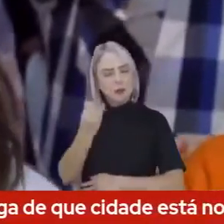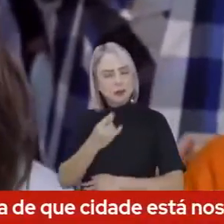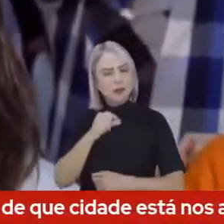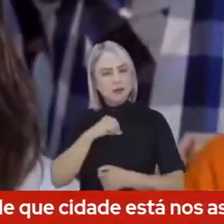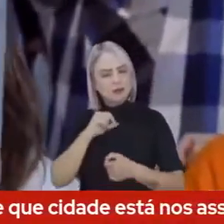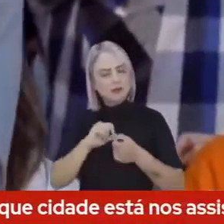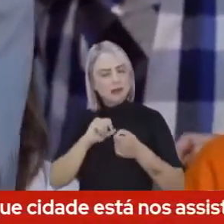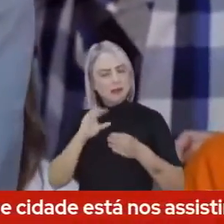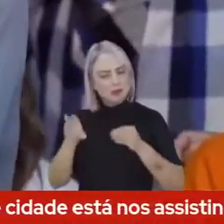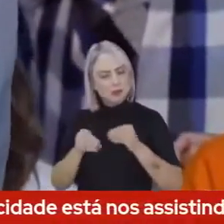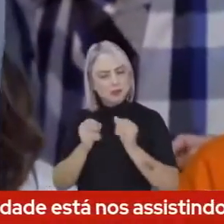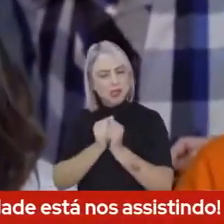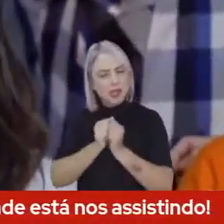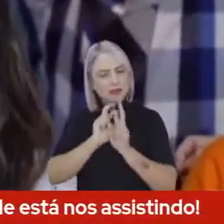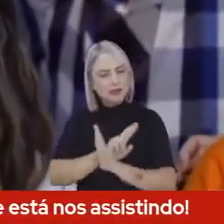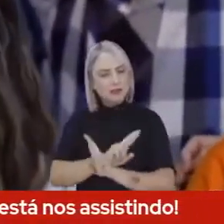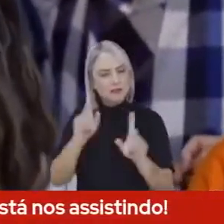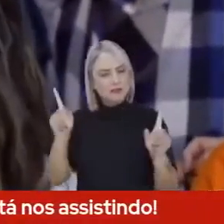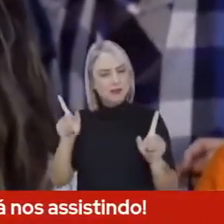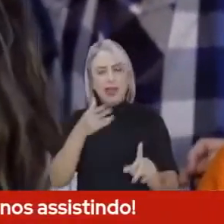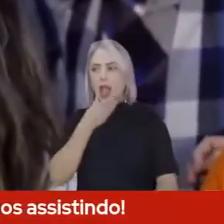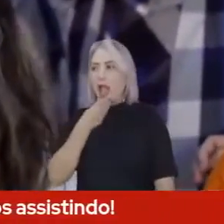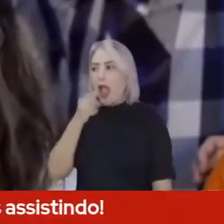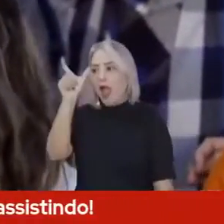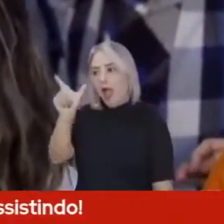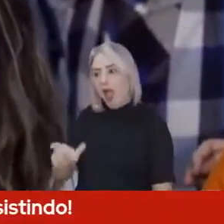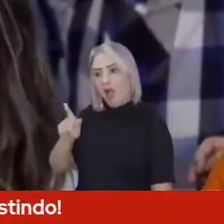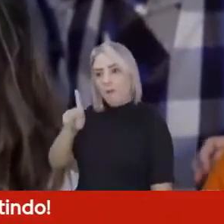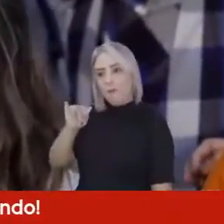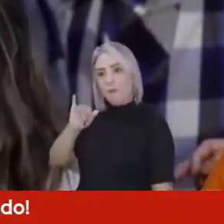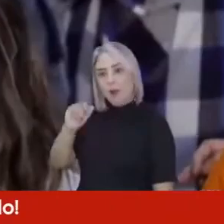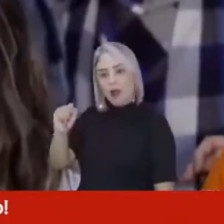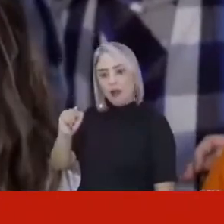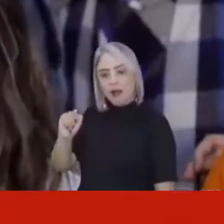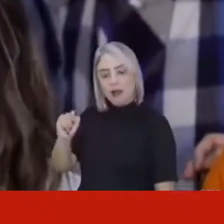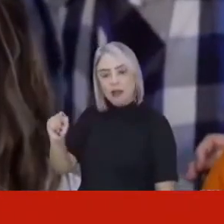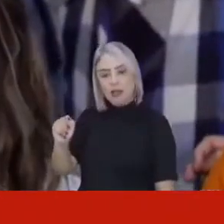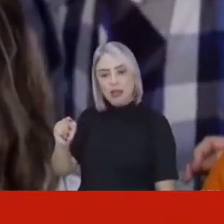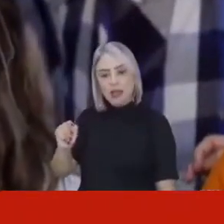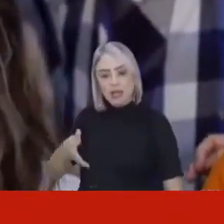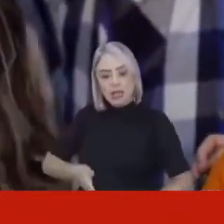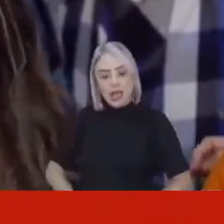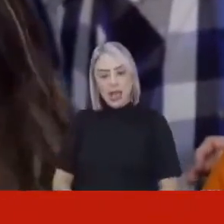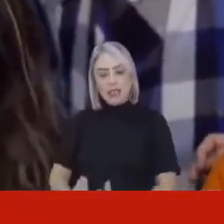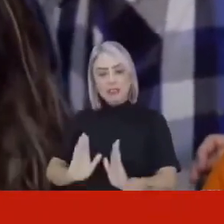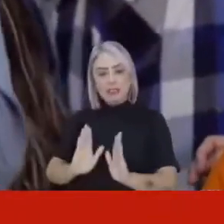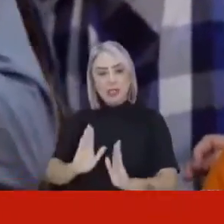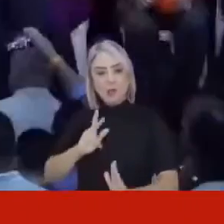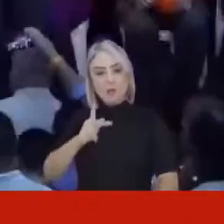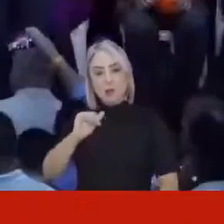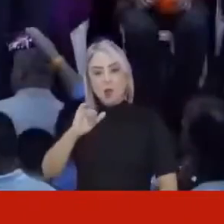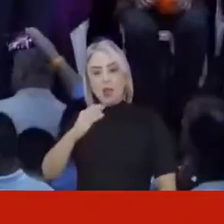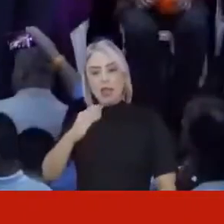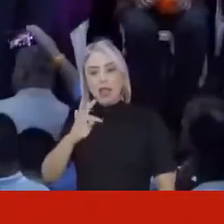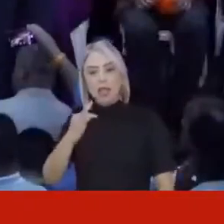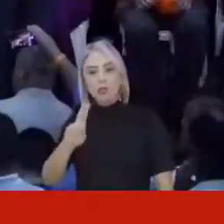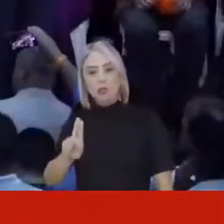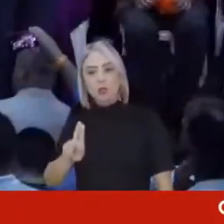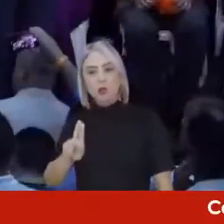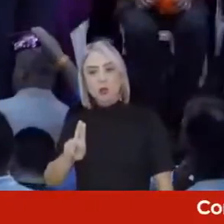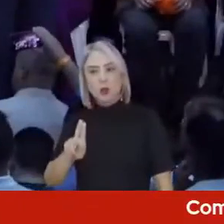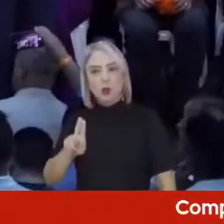diferença. O Paulinho, menino de Porecatu, Gleisi, seu conterrâneo do